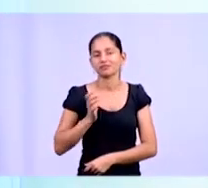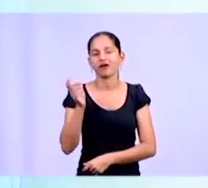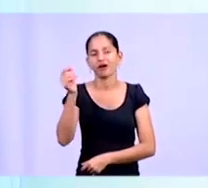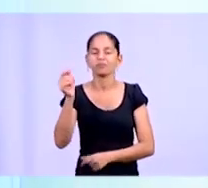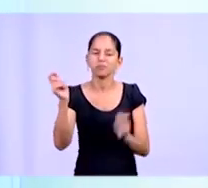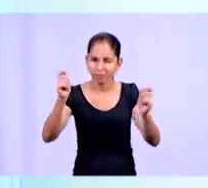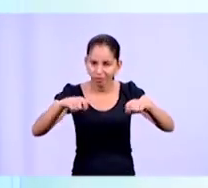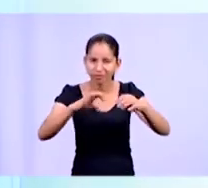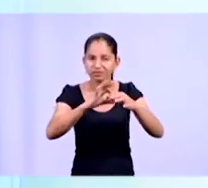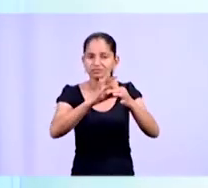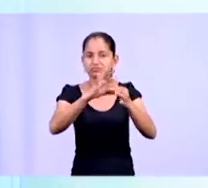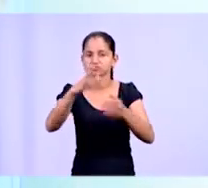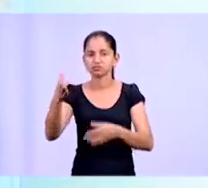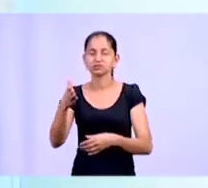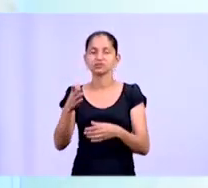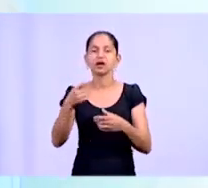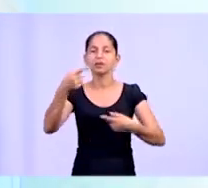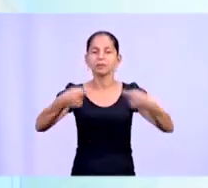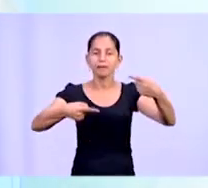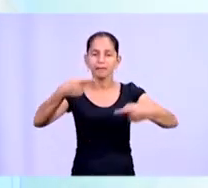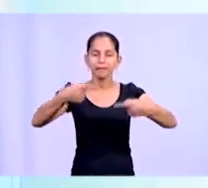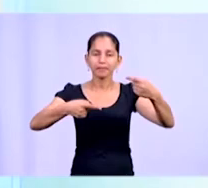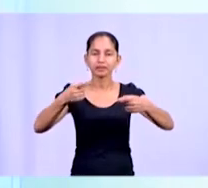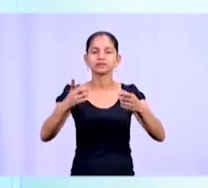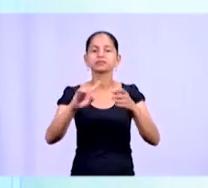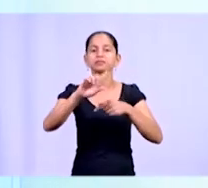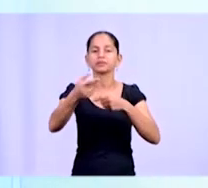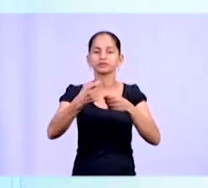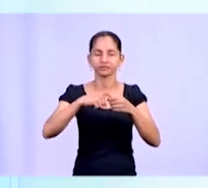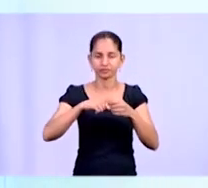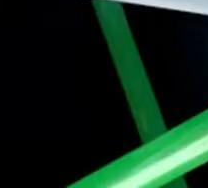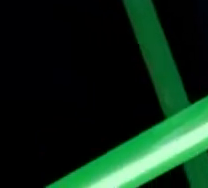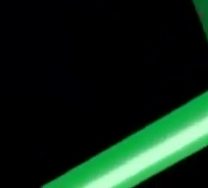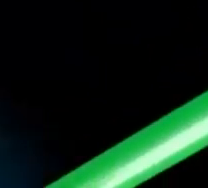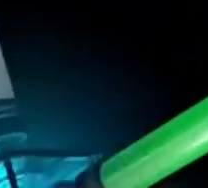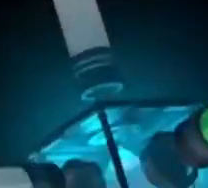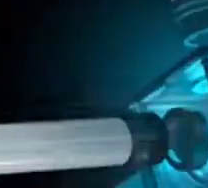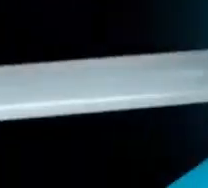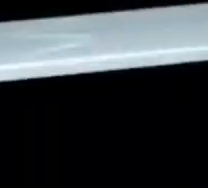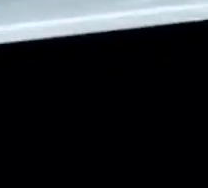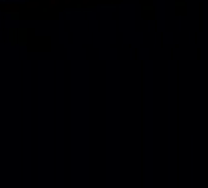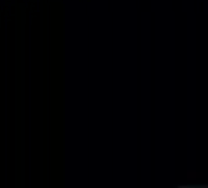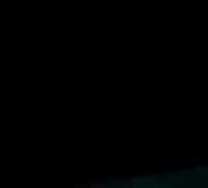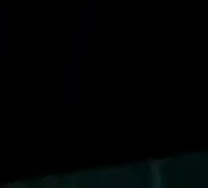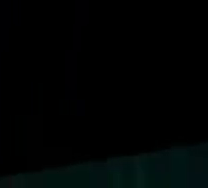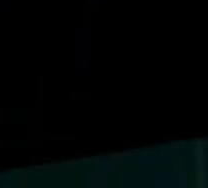você compraria? Vamos discutir aí, logo, logo a gente volta.